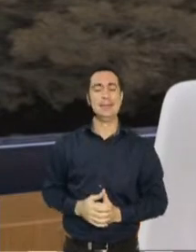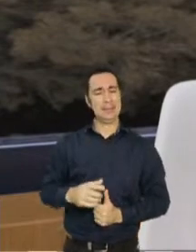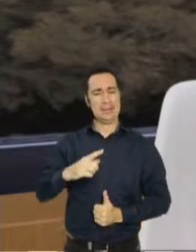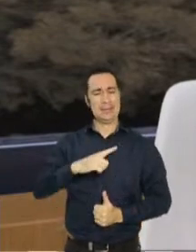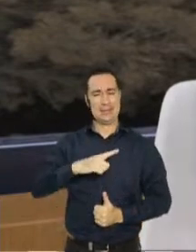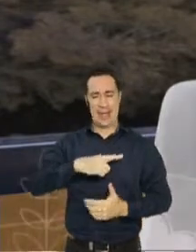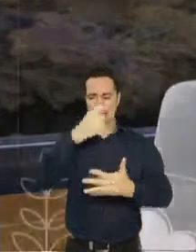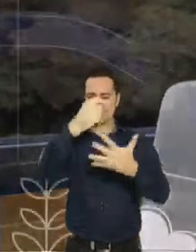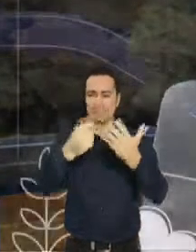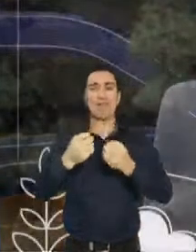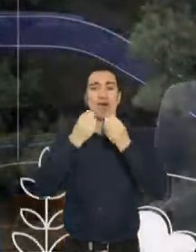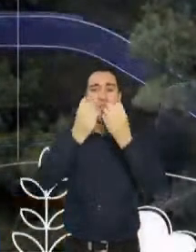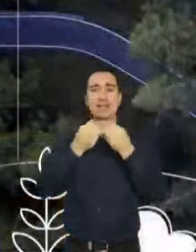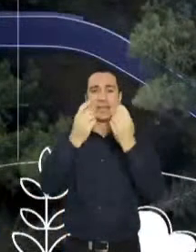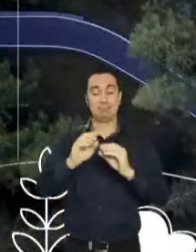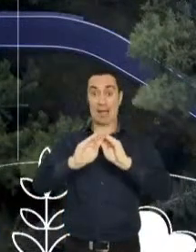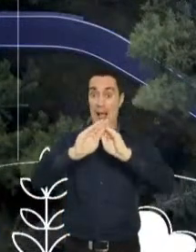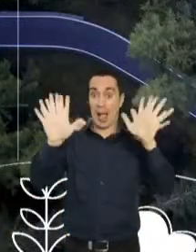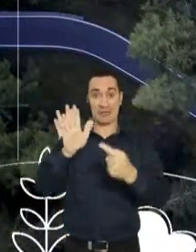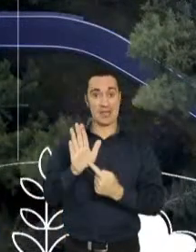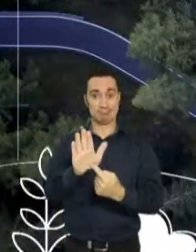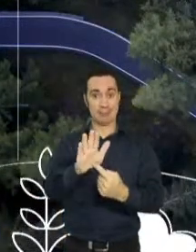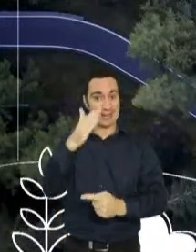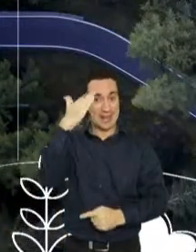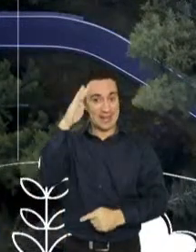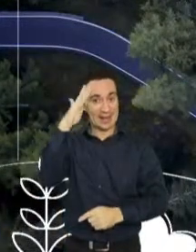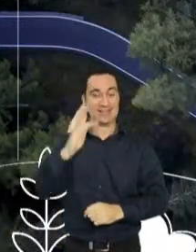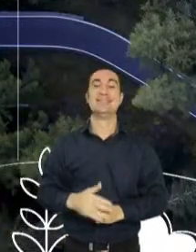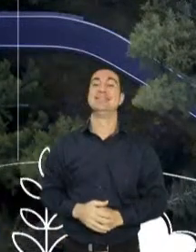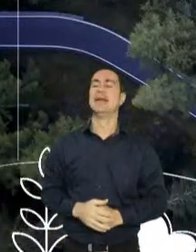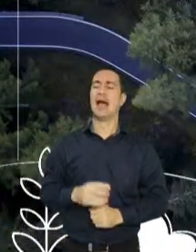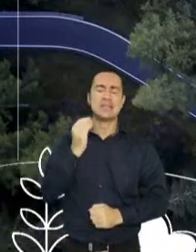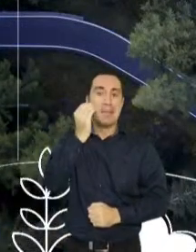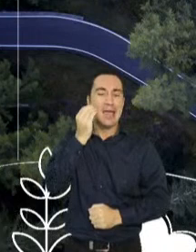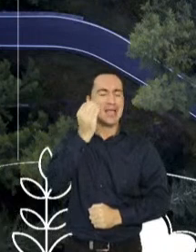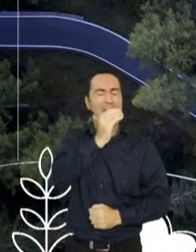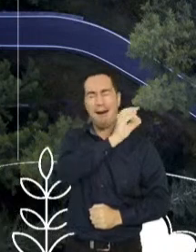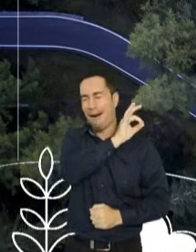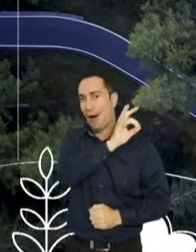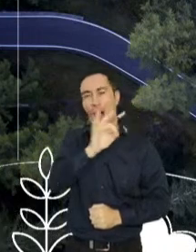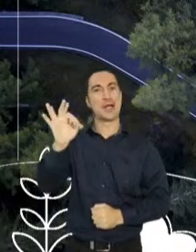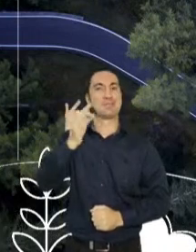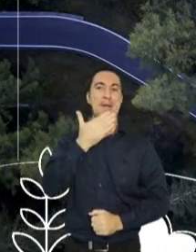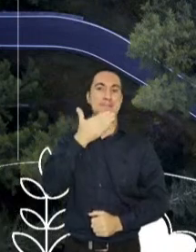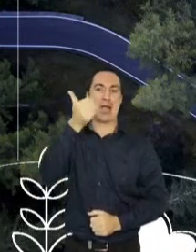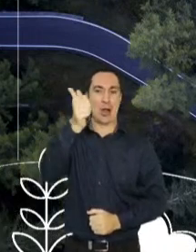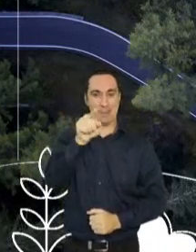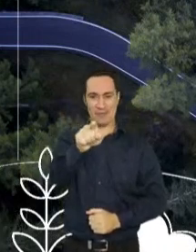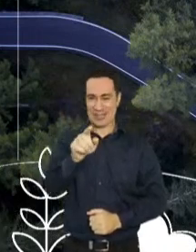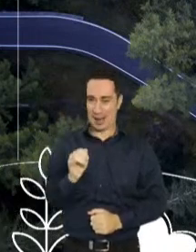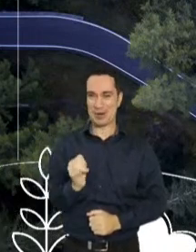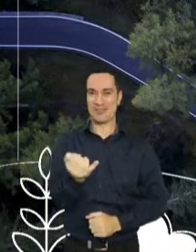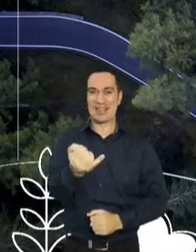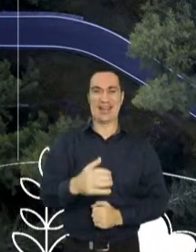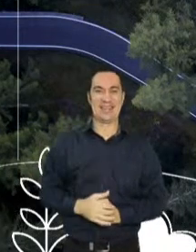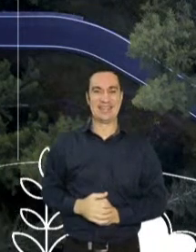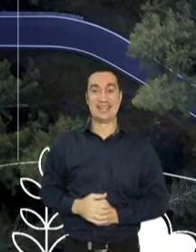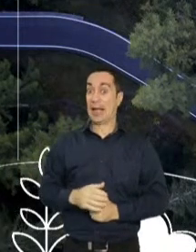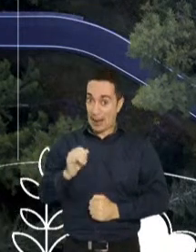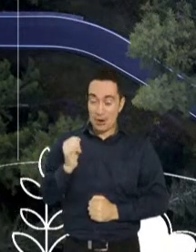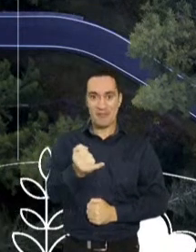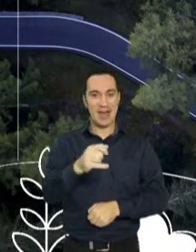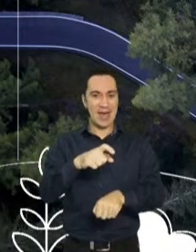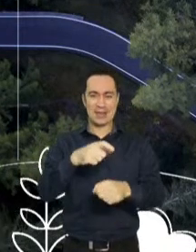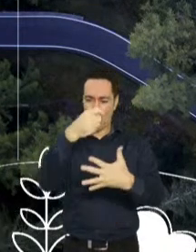vou passar aqui algumas informações para fazer que essa experiência seja a melhor possível para vocês, que a gente